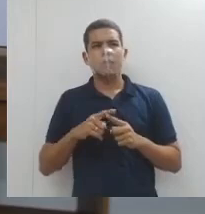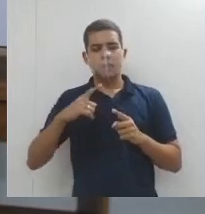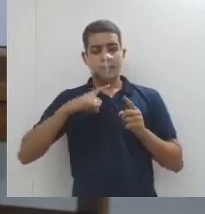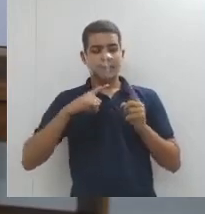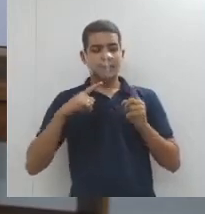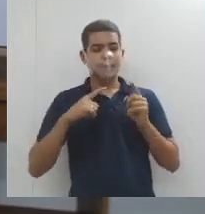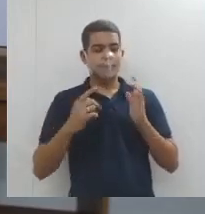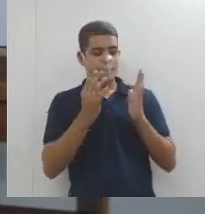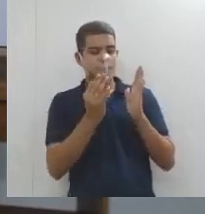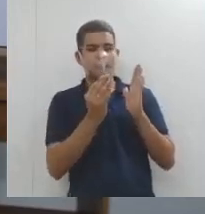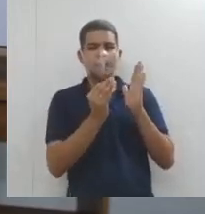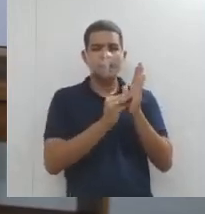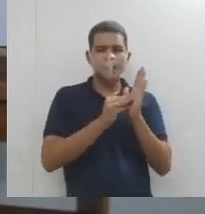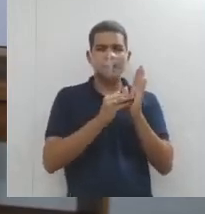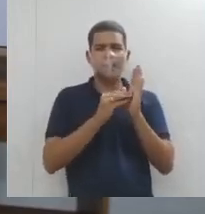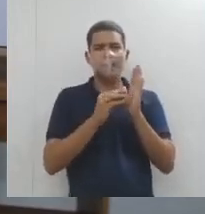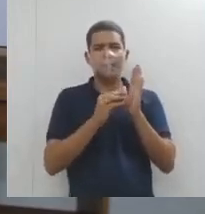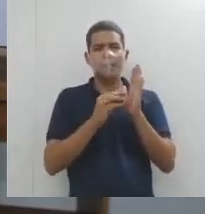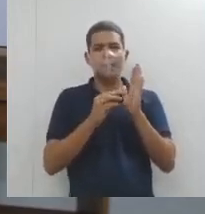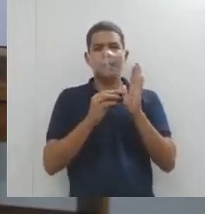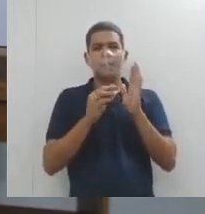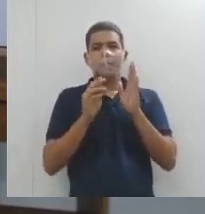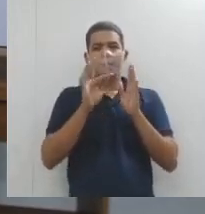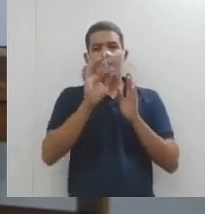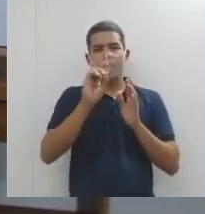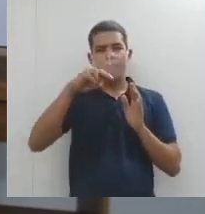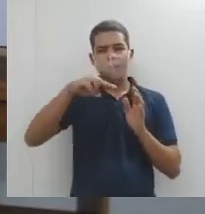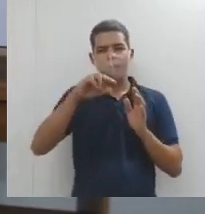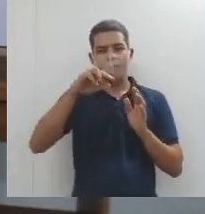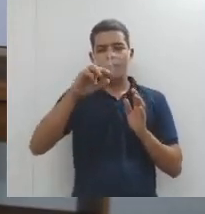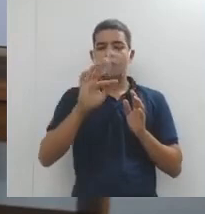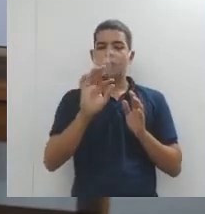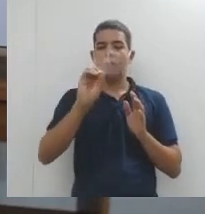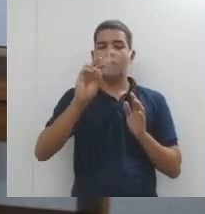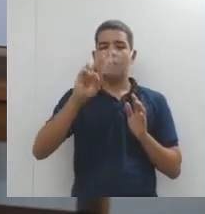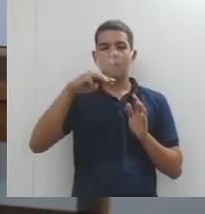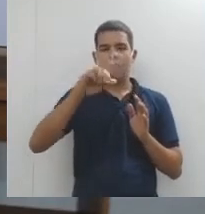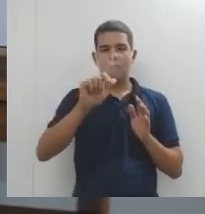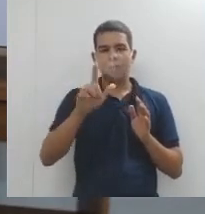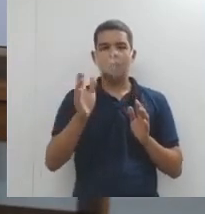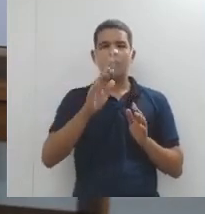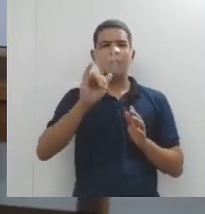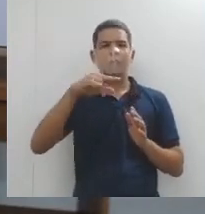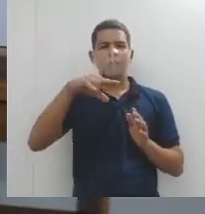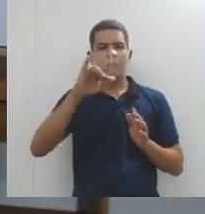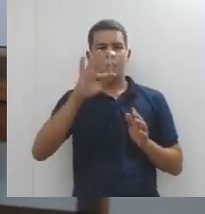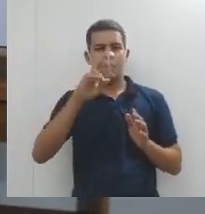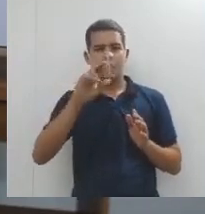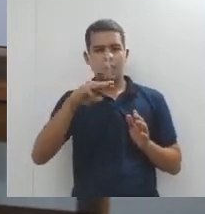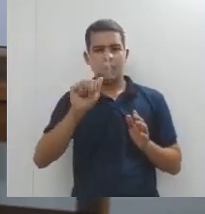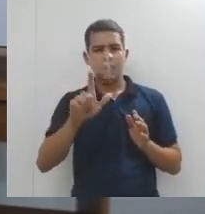registro formal e informal da língua, ele vai depender da situação comunicativa, né? E